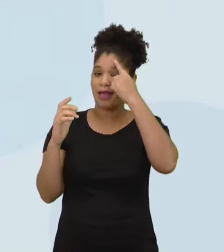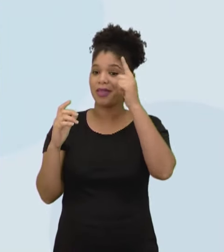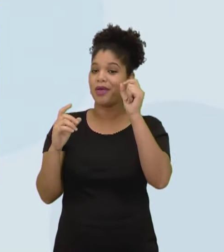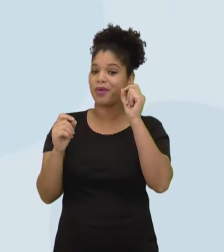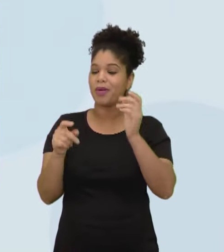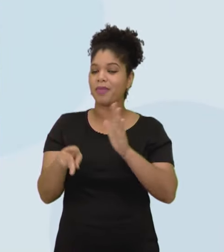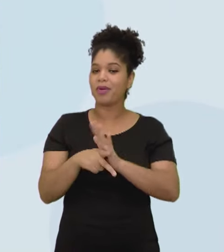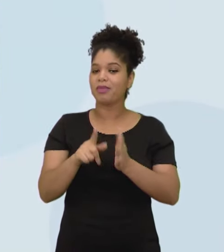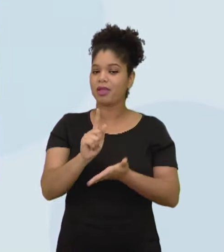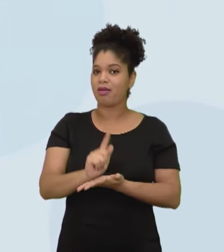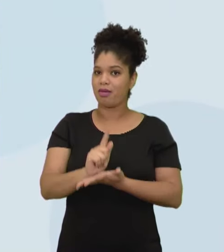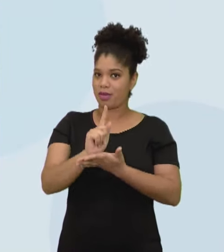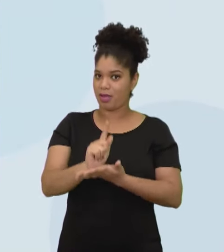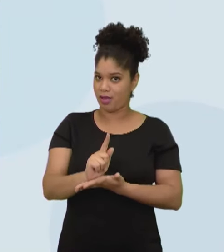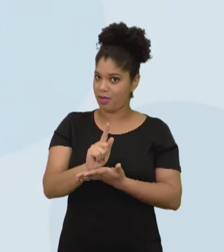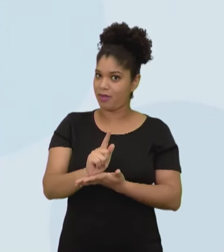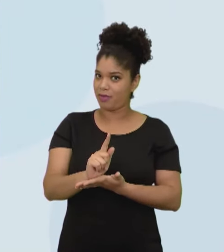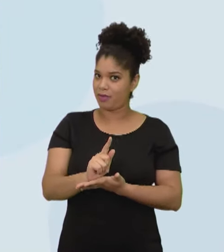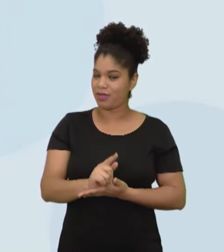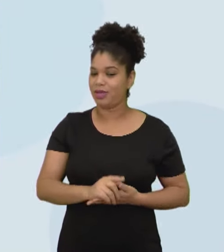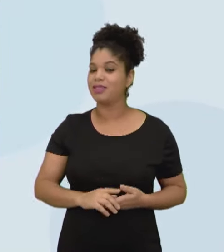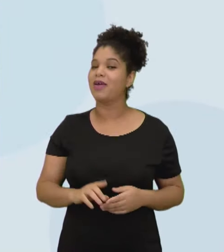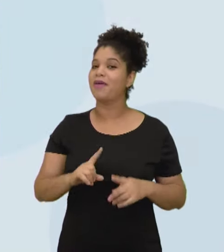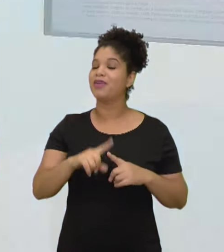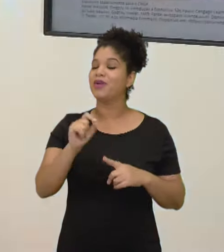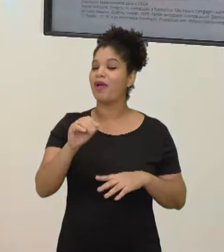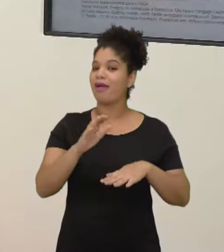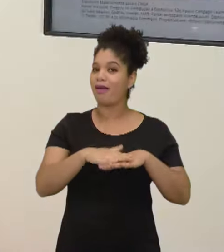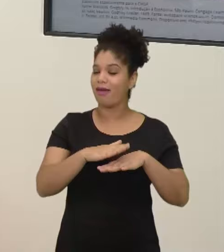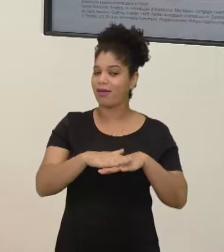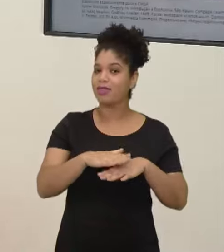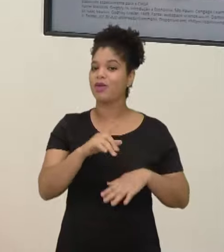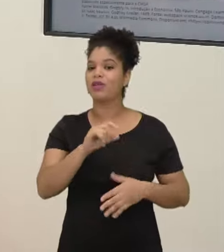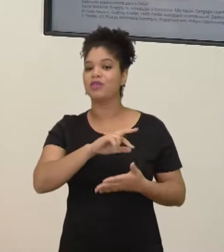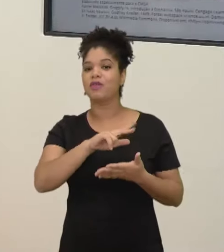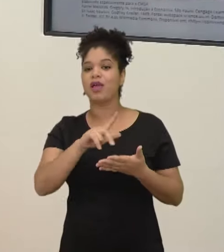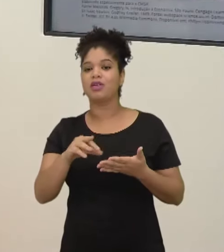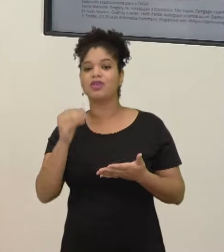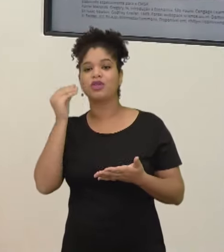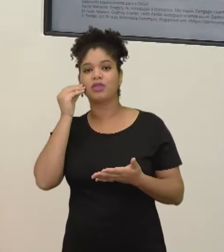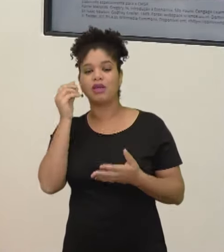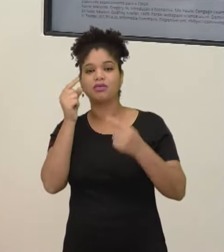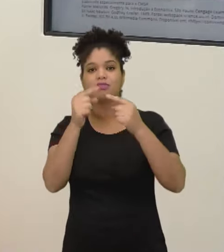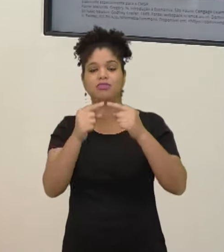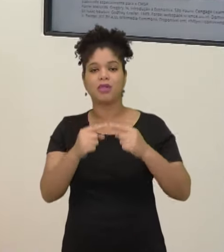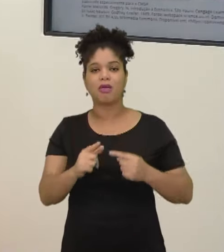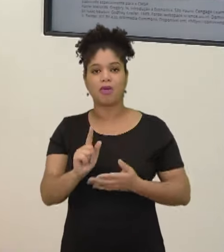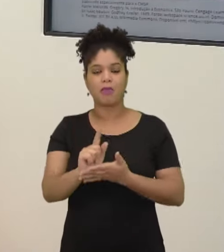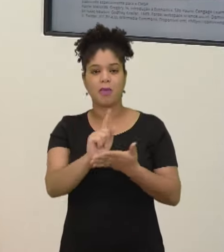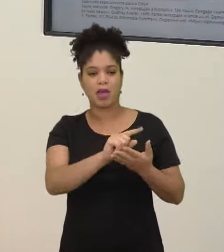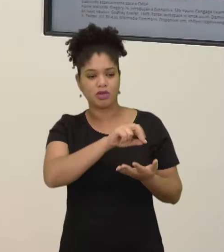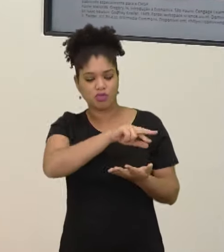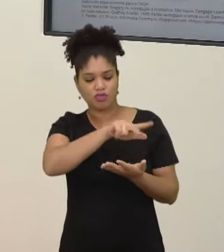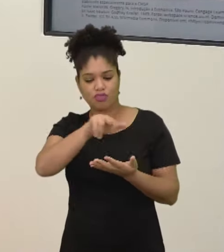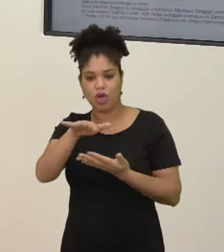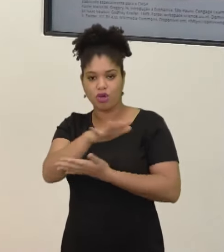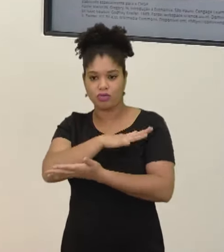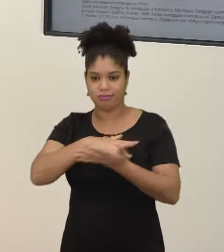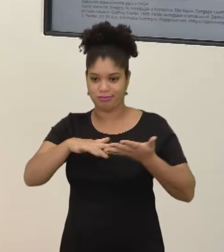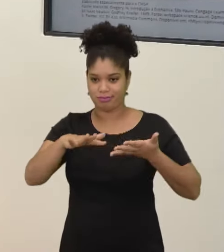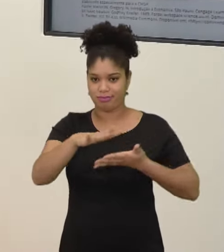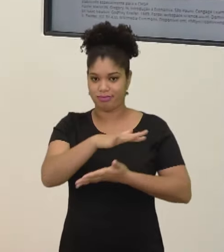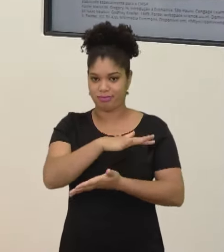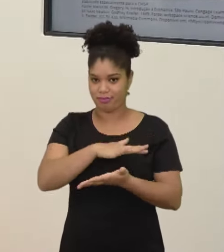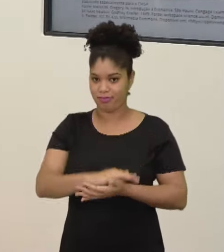assim? Ele fez testes posteriores demonstrando que a teoria da gravidade se aplica a diversos contextos no universo. Embora,